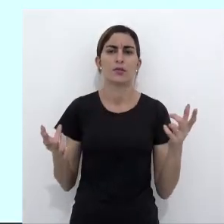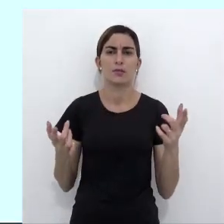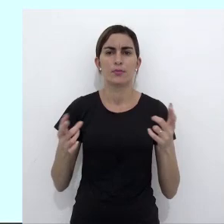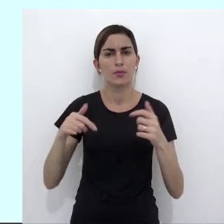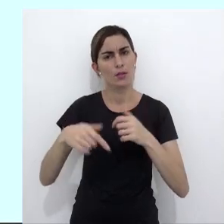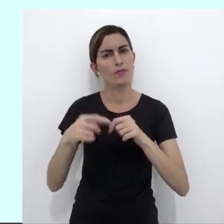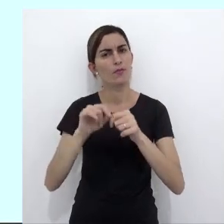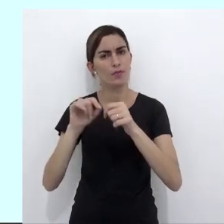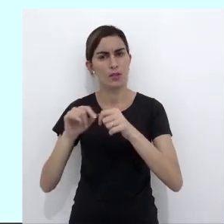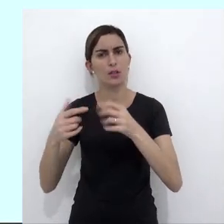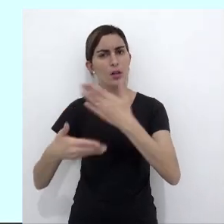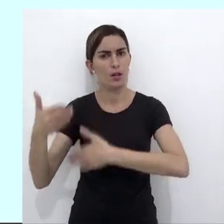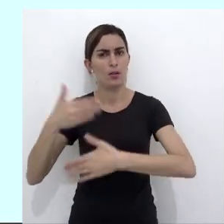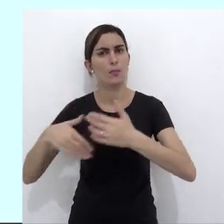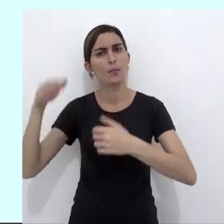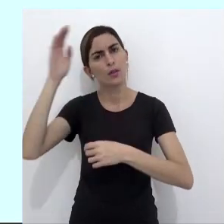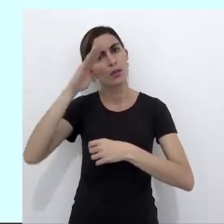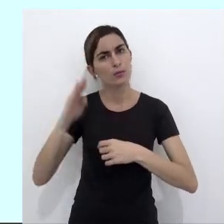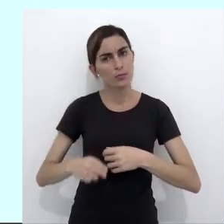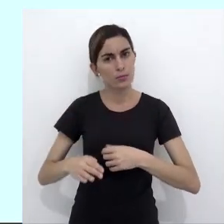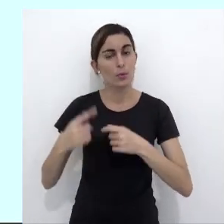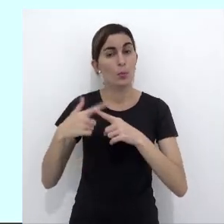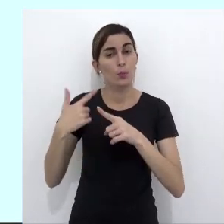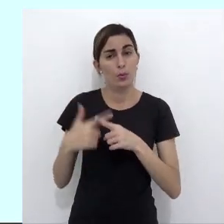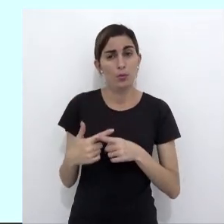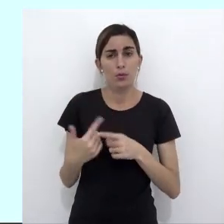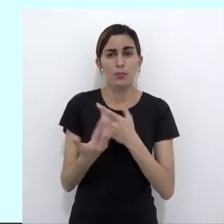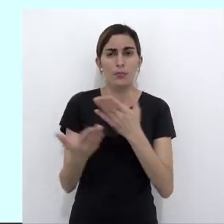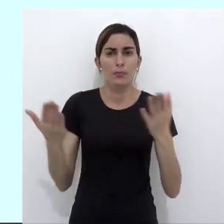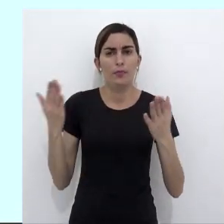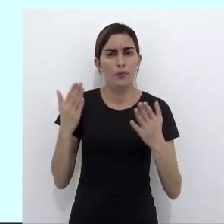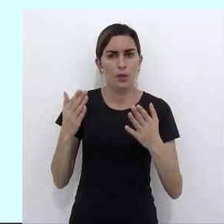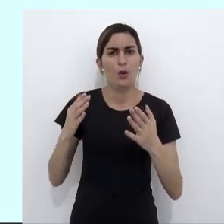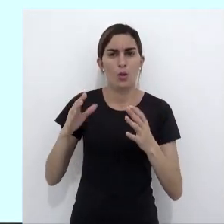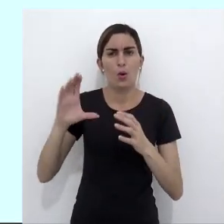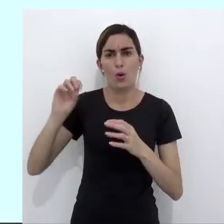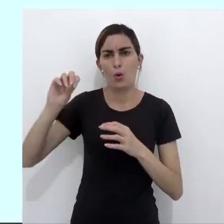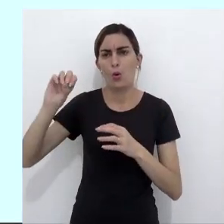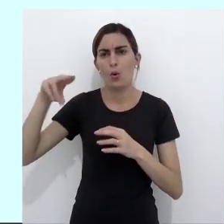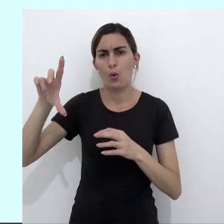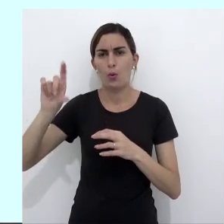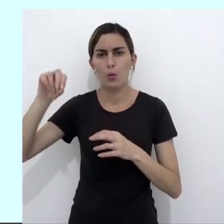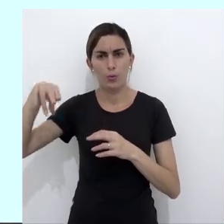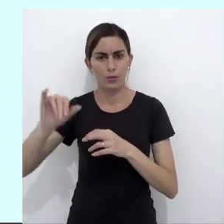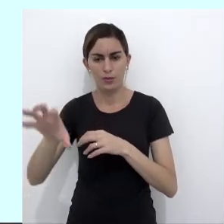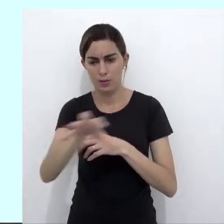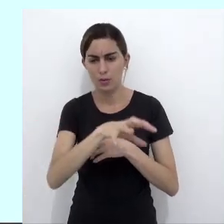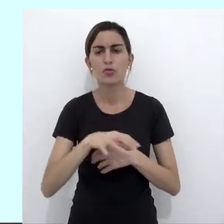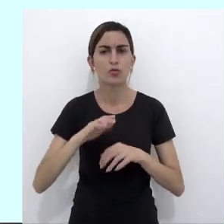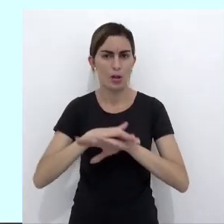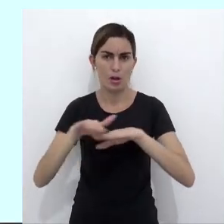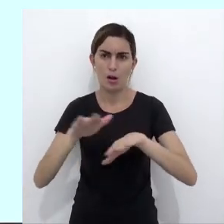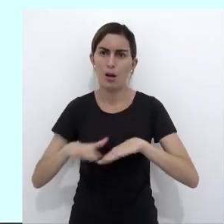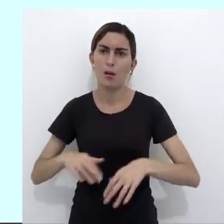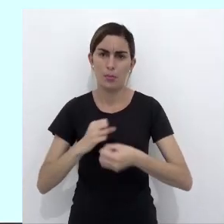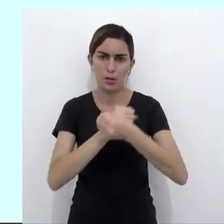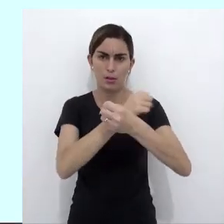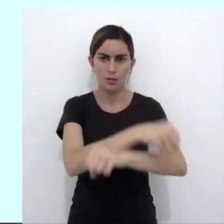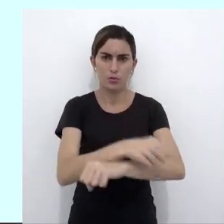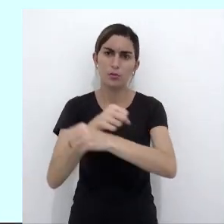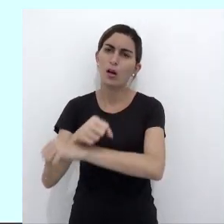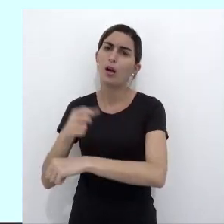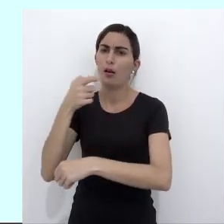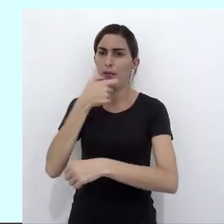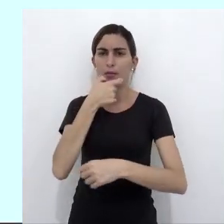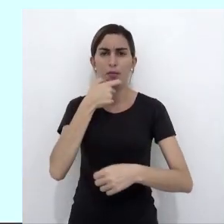fazia em relação ao Brasil, não é? Porque, na realidade, em suas colônias já tinha acabado com a escravidão, então a